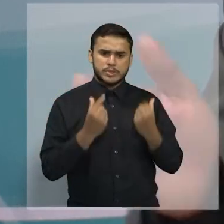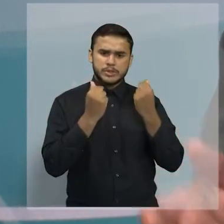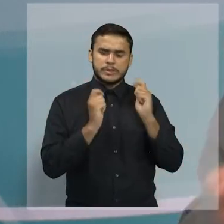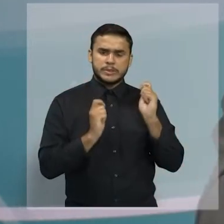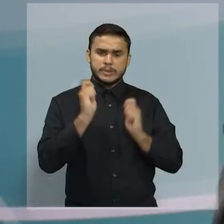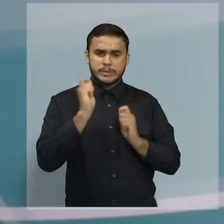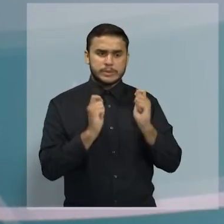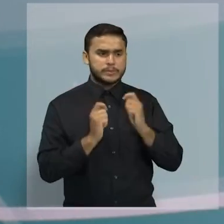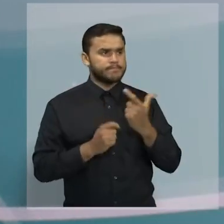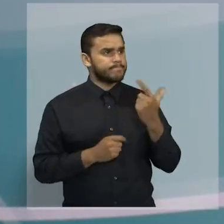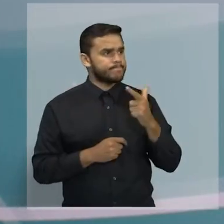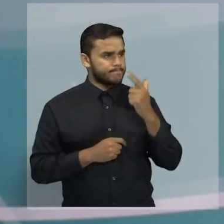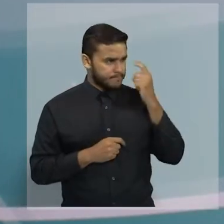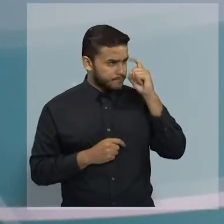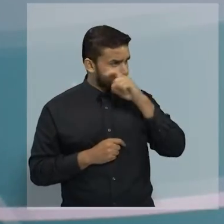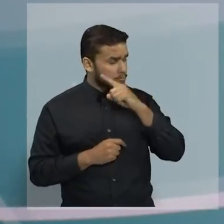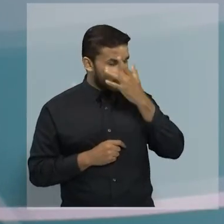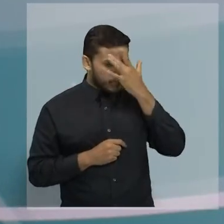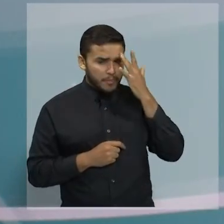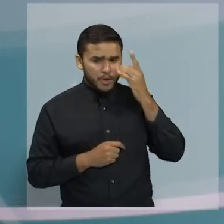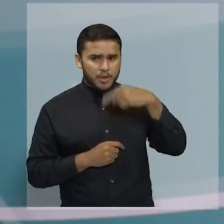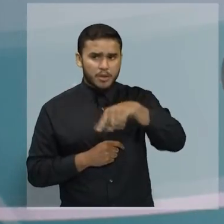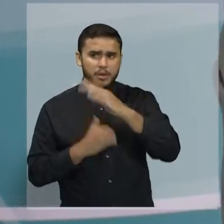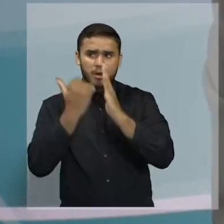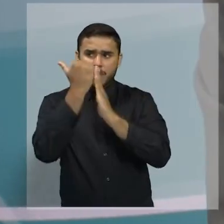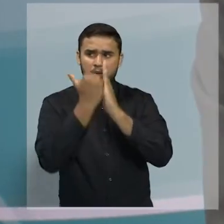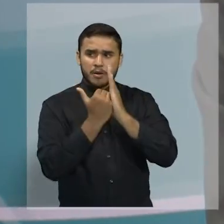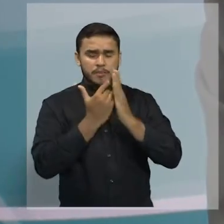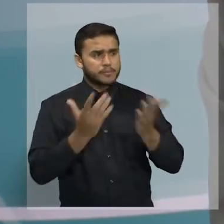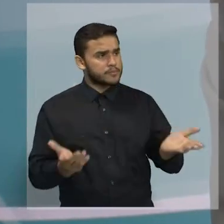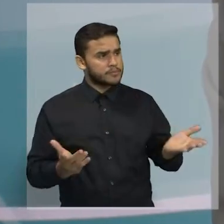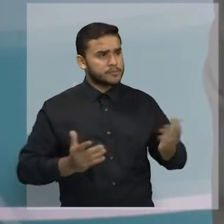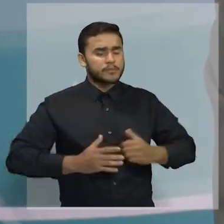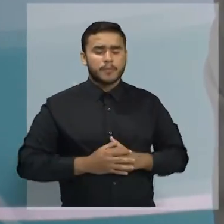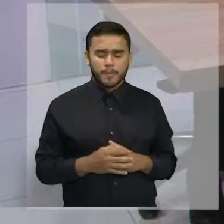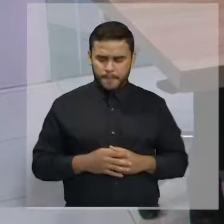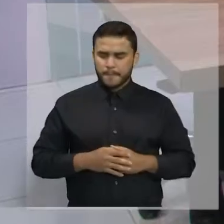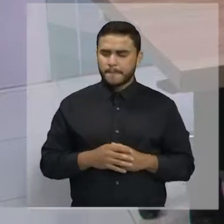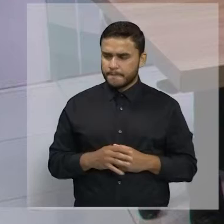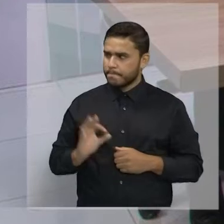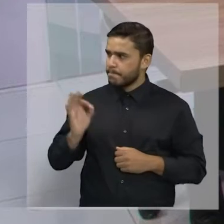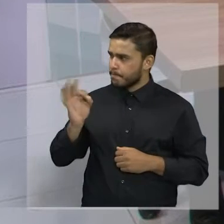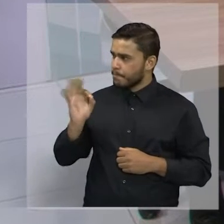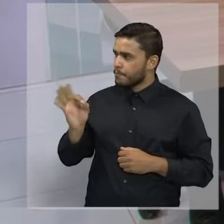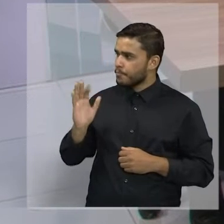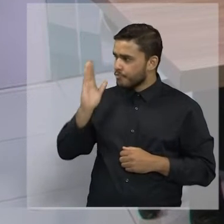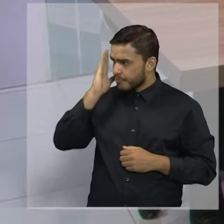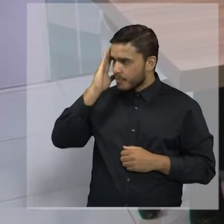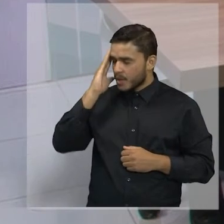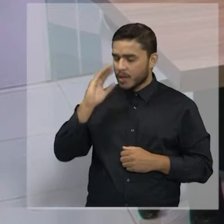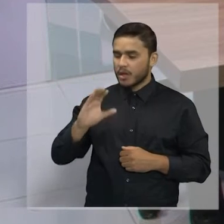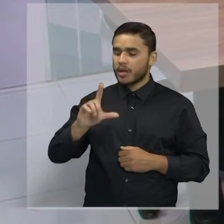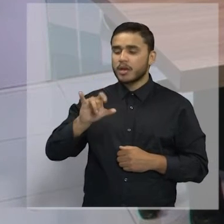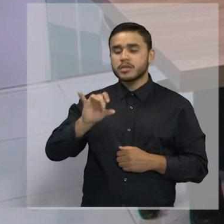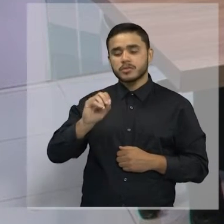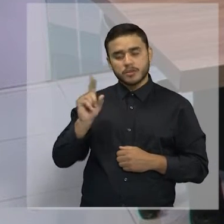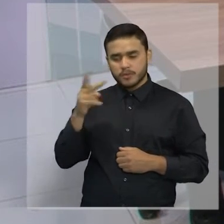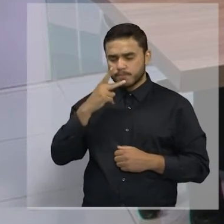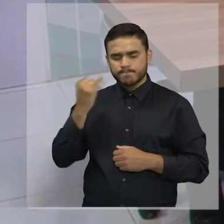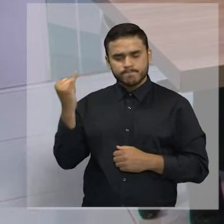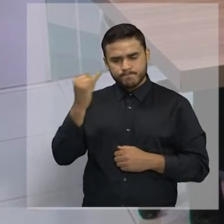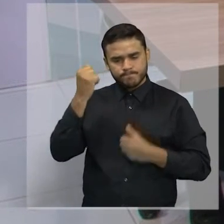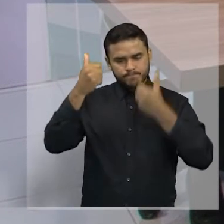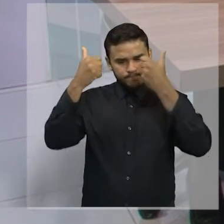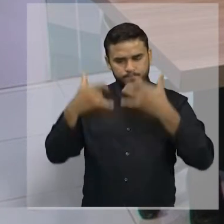retirada de recurso, justamente para aqueles que não precisam, 1% mais rico da população. Esse ponto da contribuição para o sistema que você colocou é importantíssimo, por